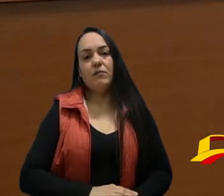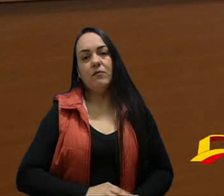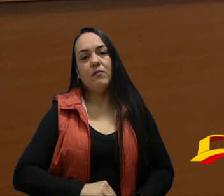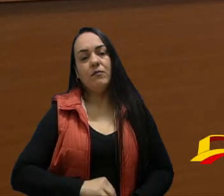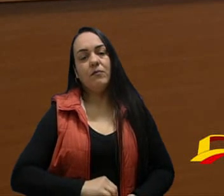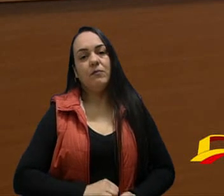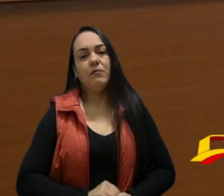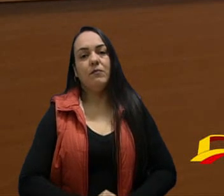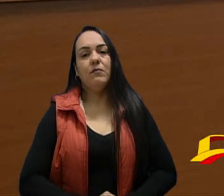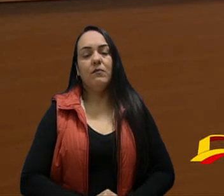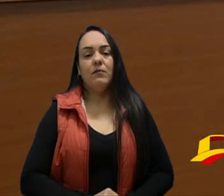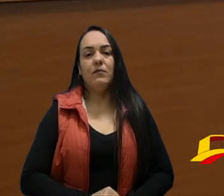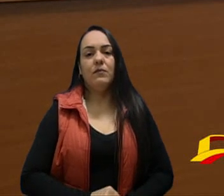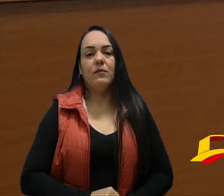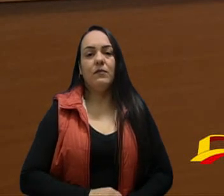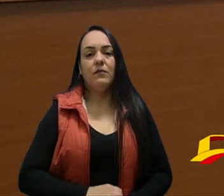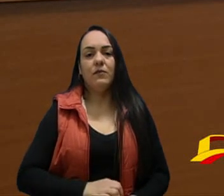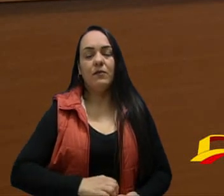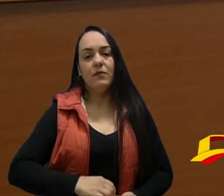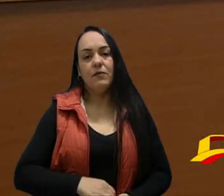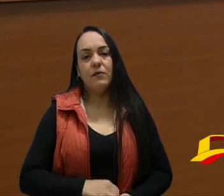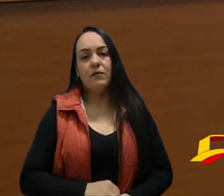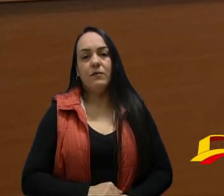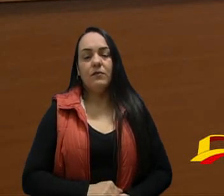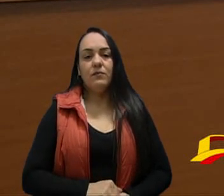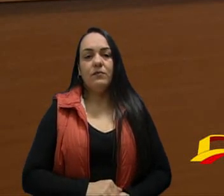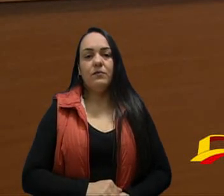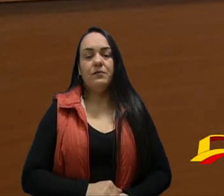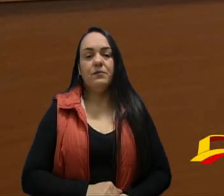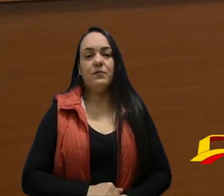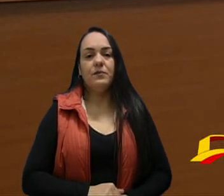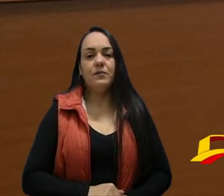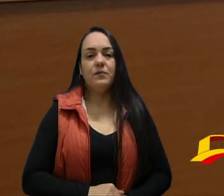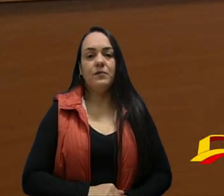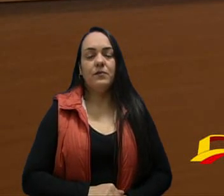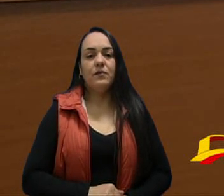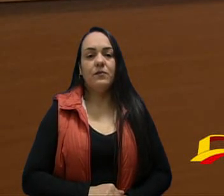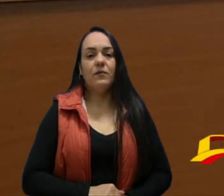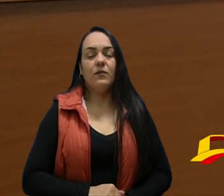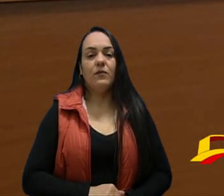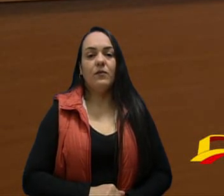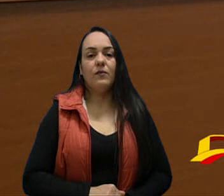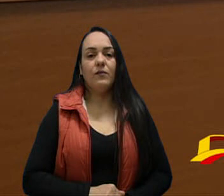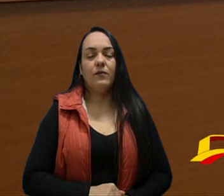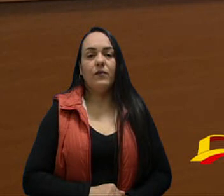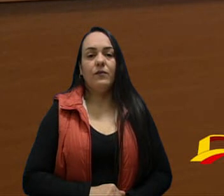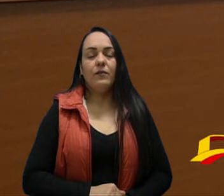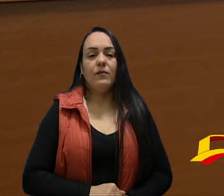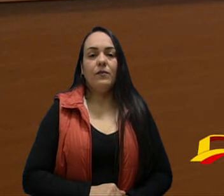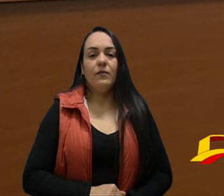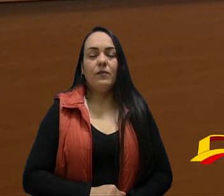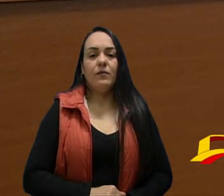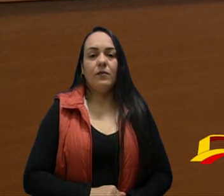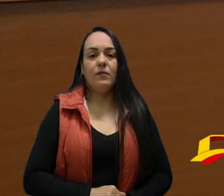ah tá e aí e aí